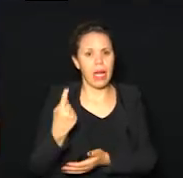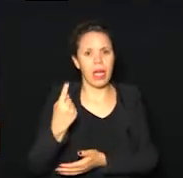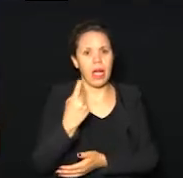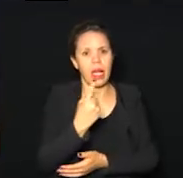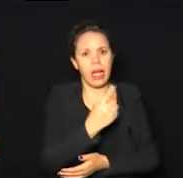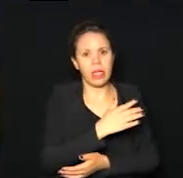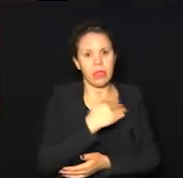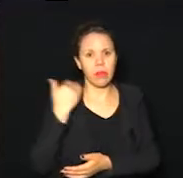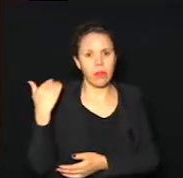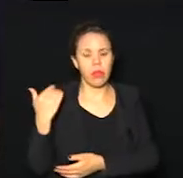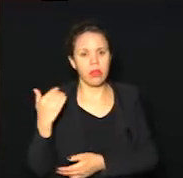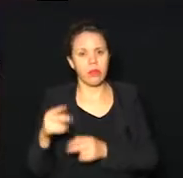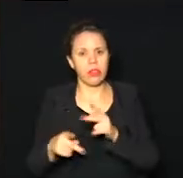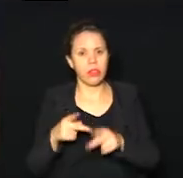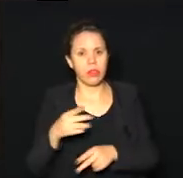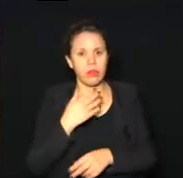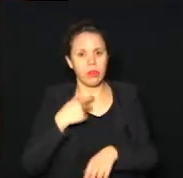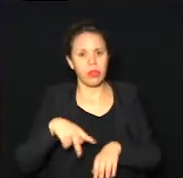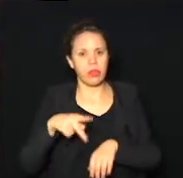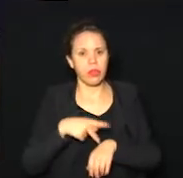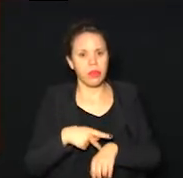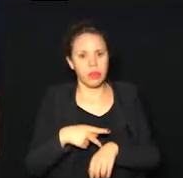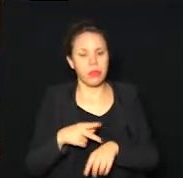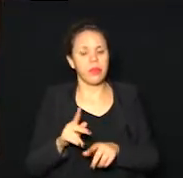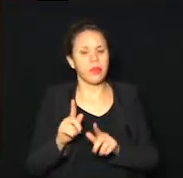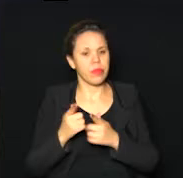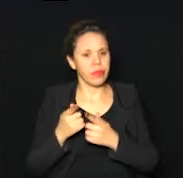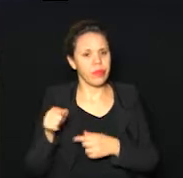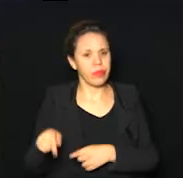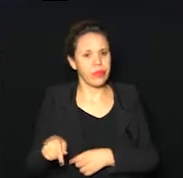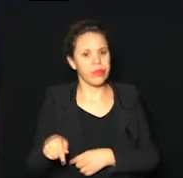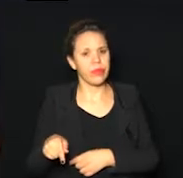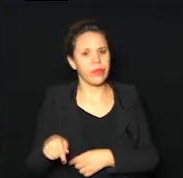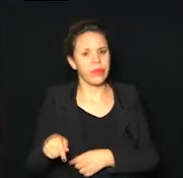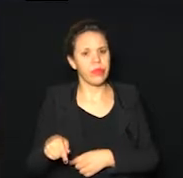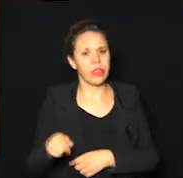morte. Cada morte no país, os gestores têm que ser responsabilizados porque são